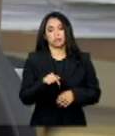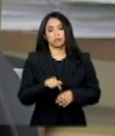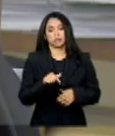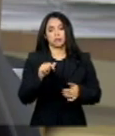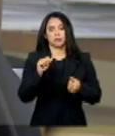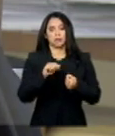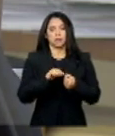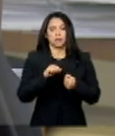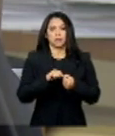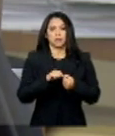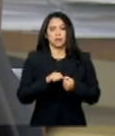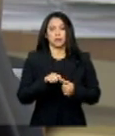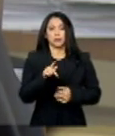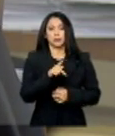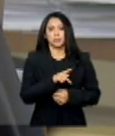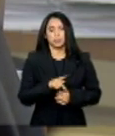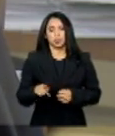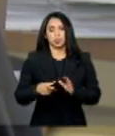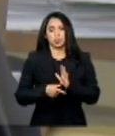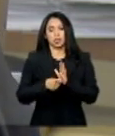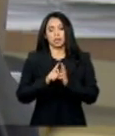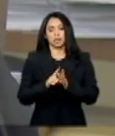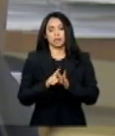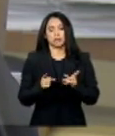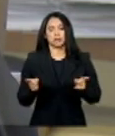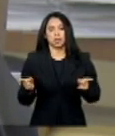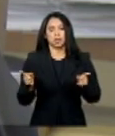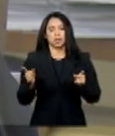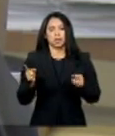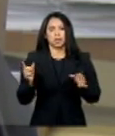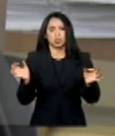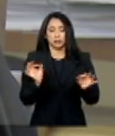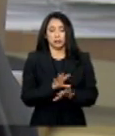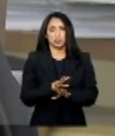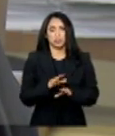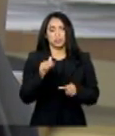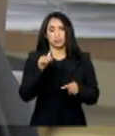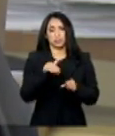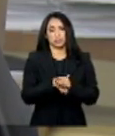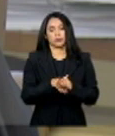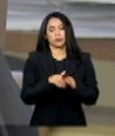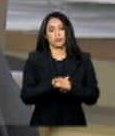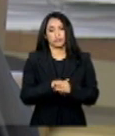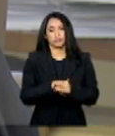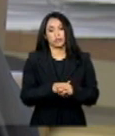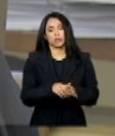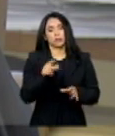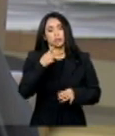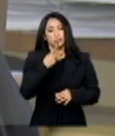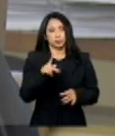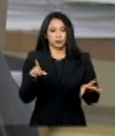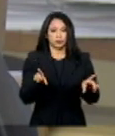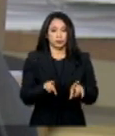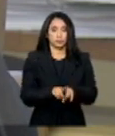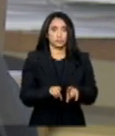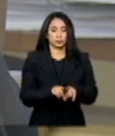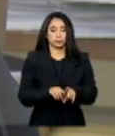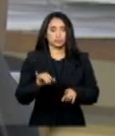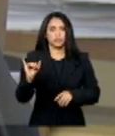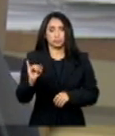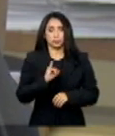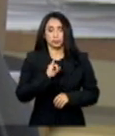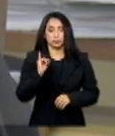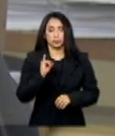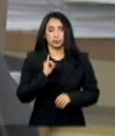o presidente antes de concluir o presidente voto considera oportuno ressaltar que talvez uma melhor